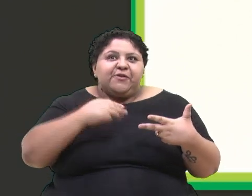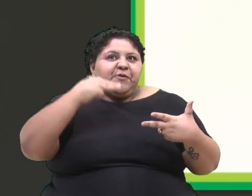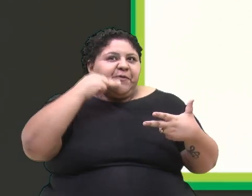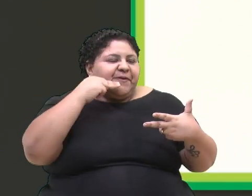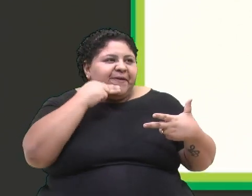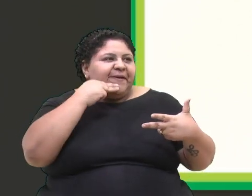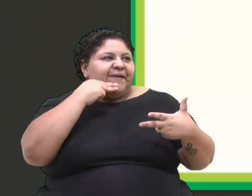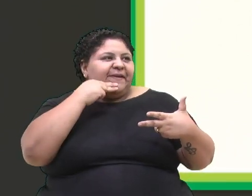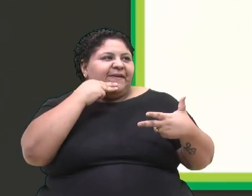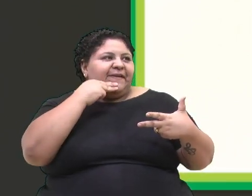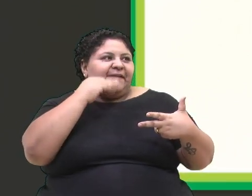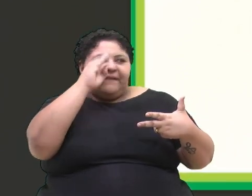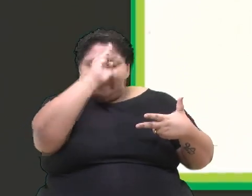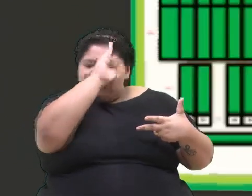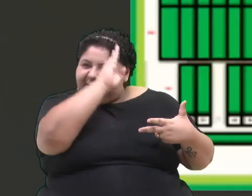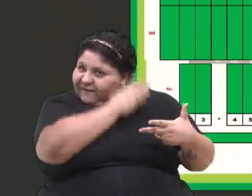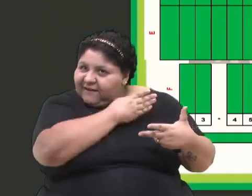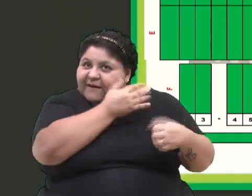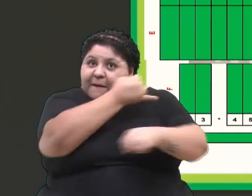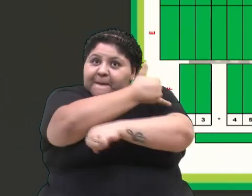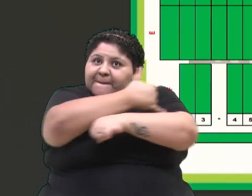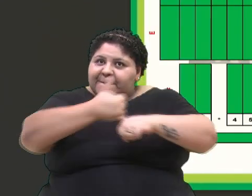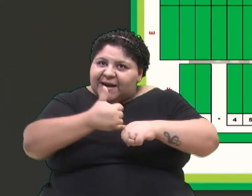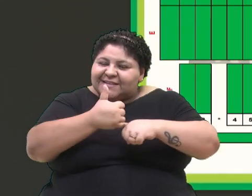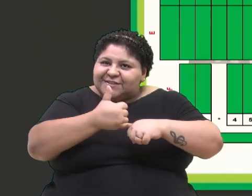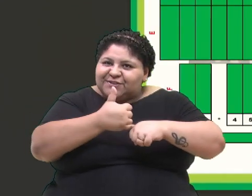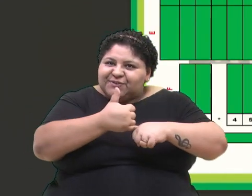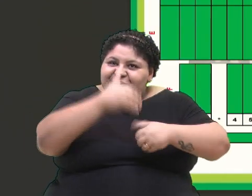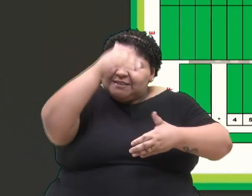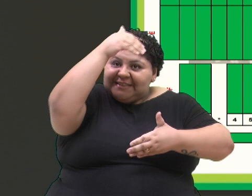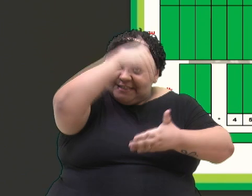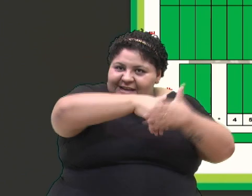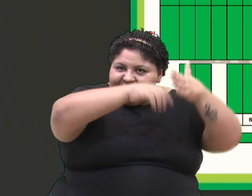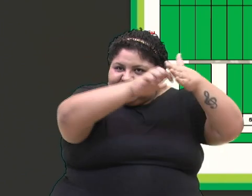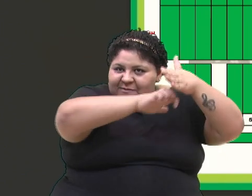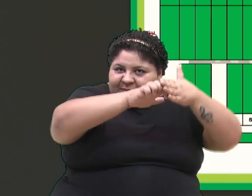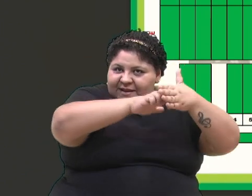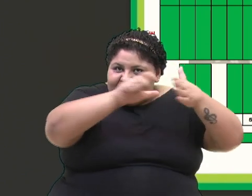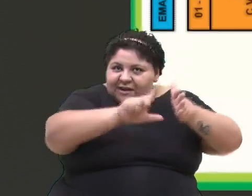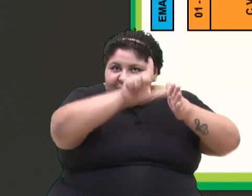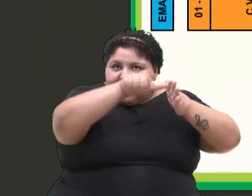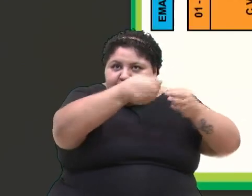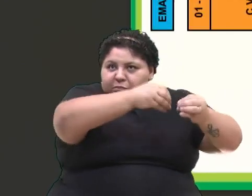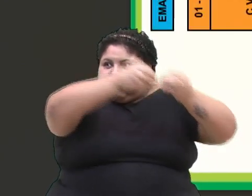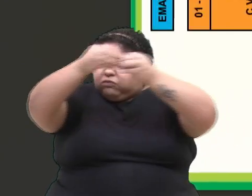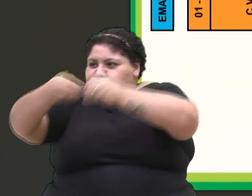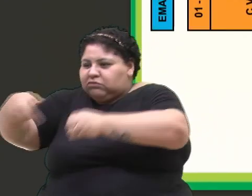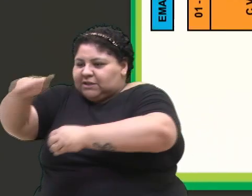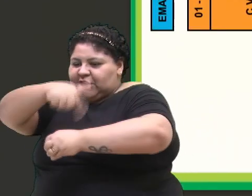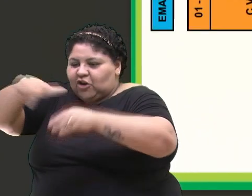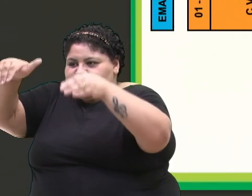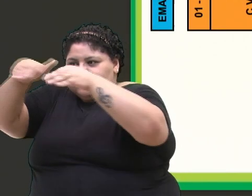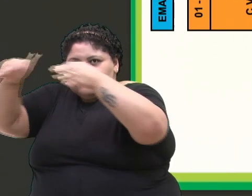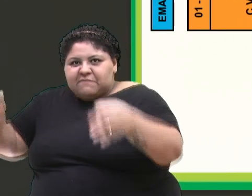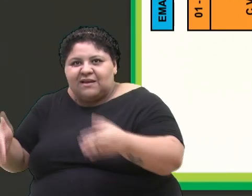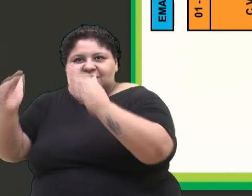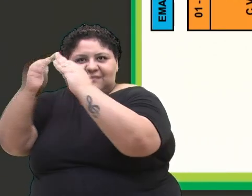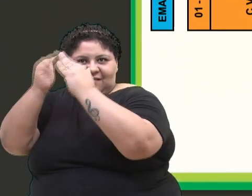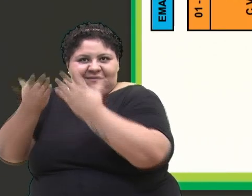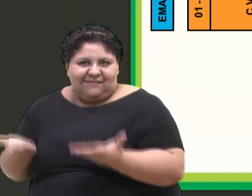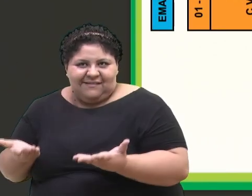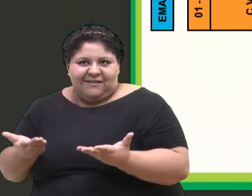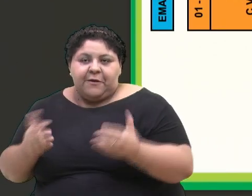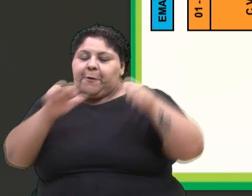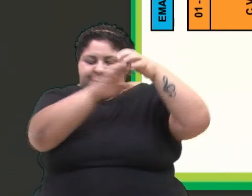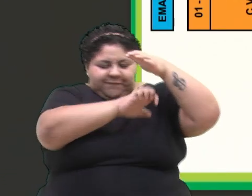da Ceasa, está nas nossas mesas no dia a dia. Tá? Então, a Ceasa é muito importante. Hoje,